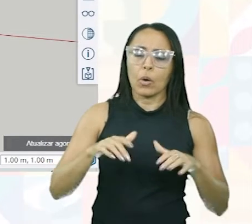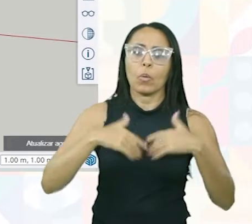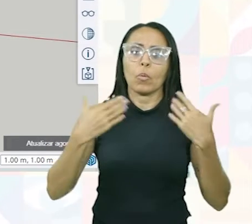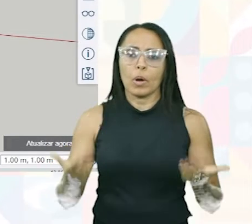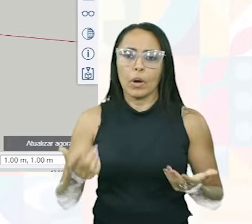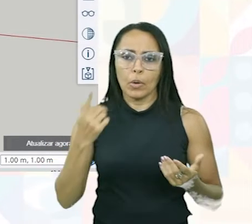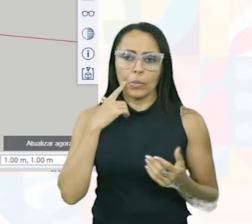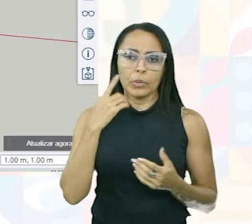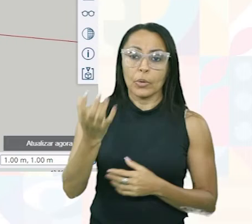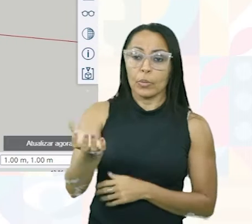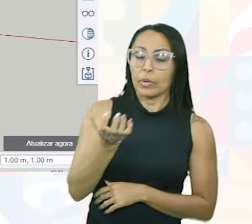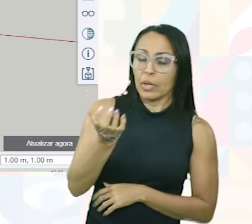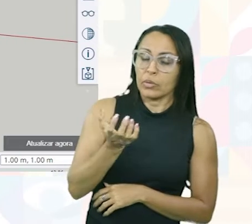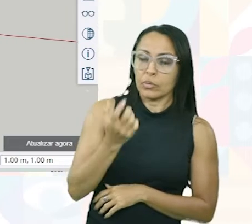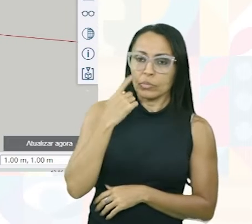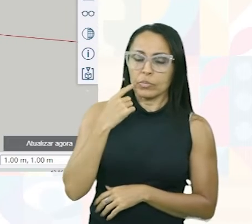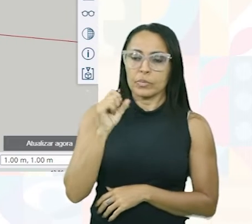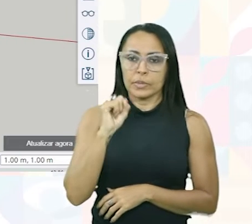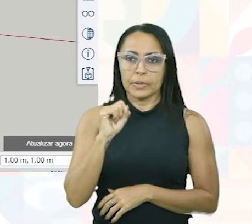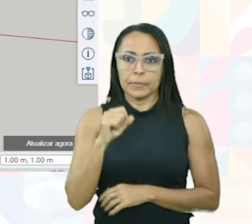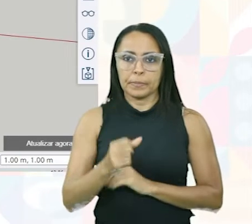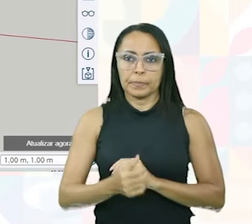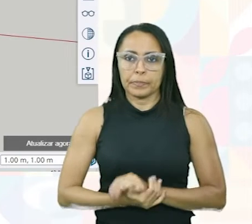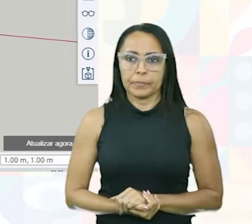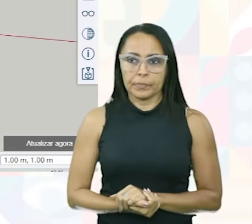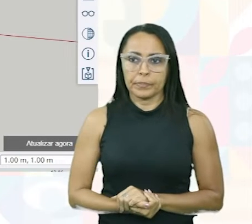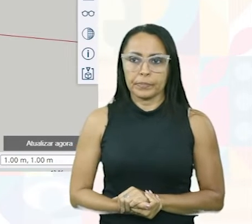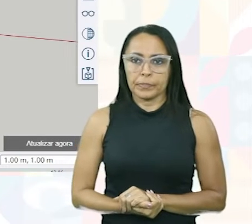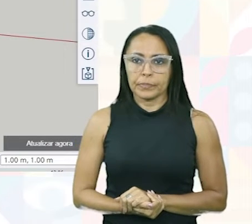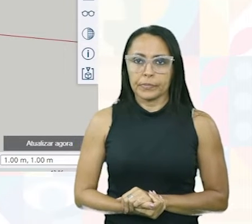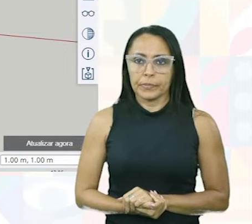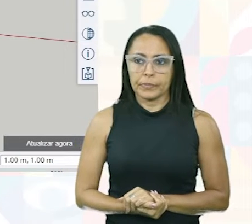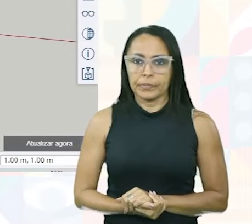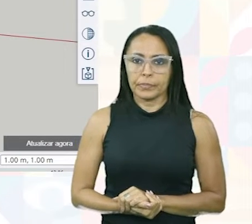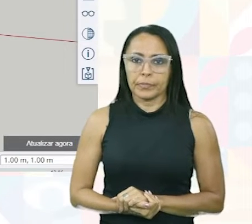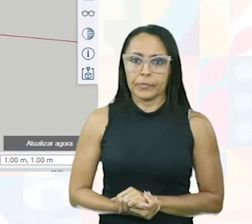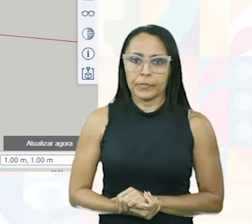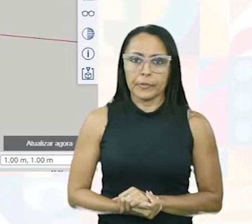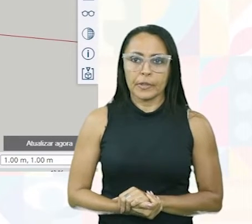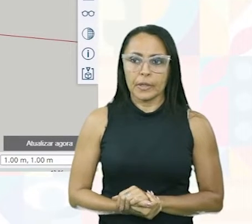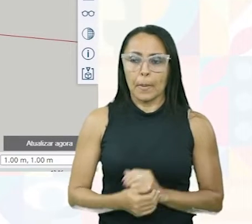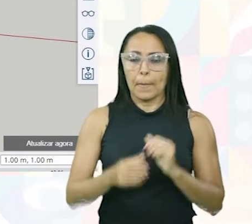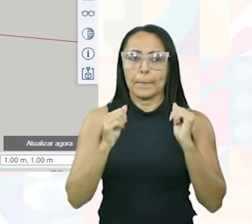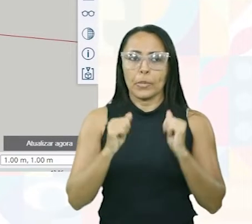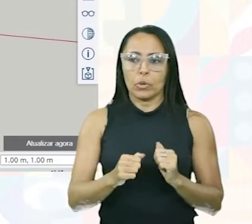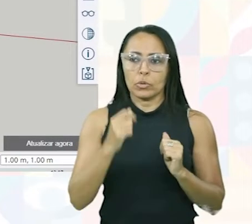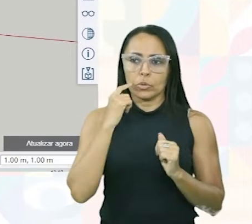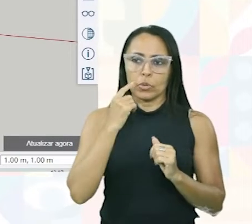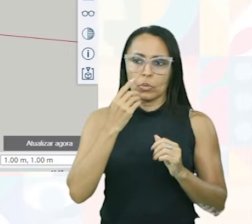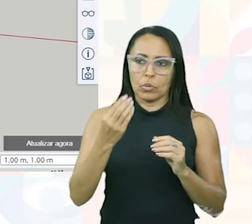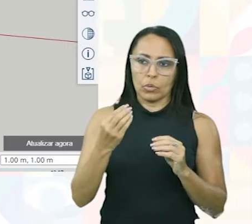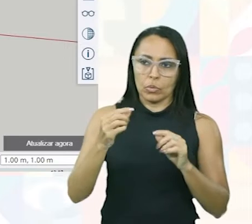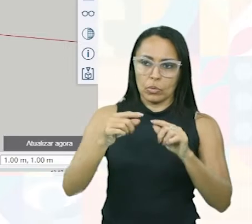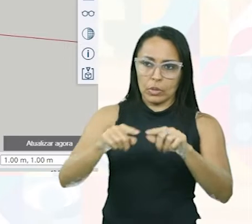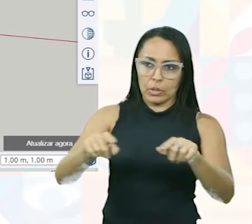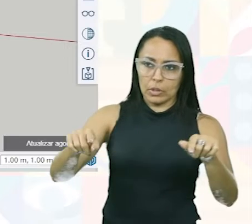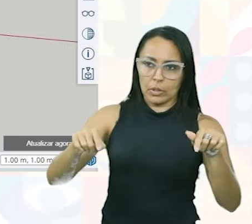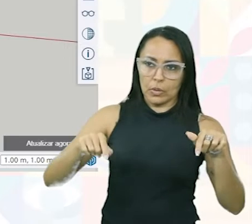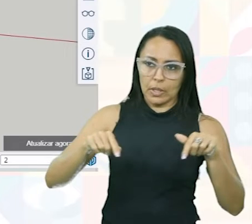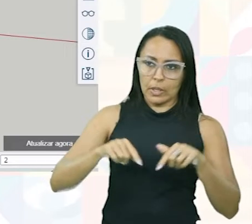dimensões que eu quero nesse retângulo, certo? Então, eu posso colocar aqui que eu quero um retângulo de